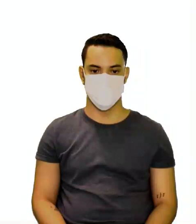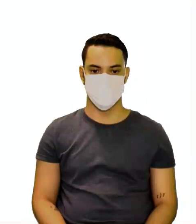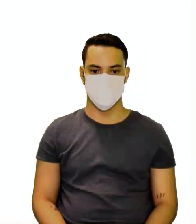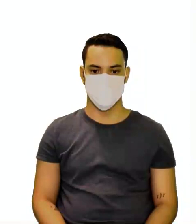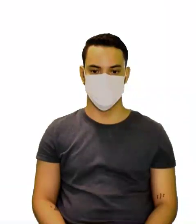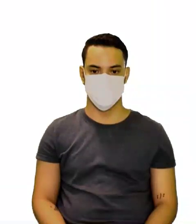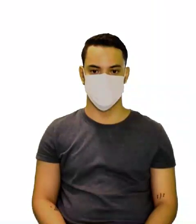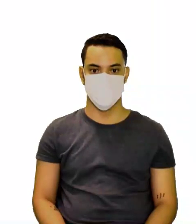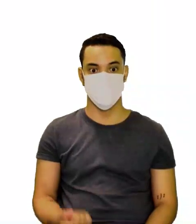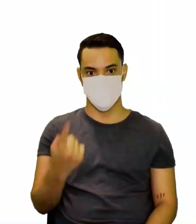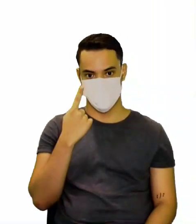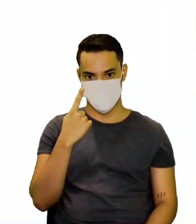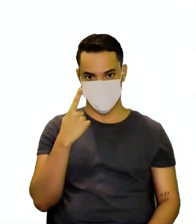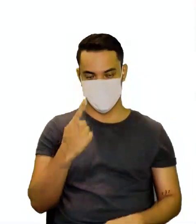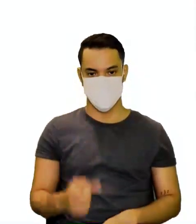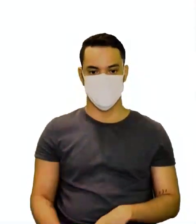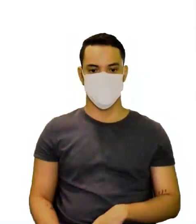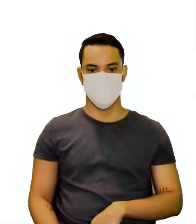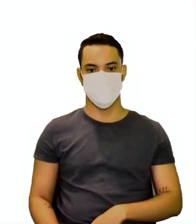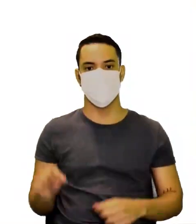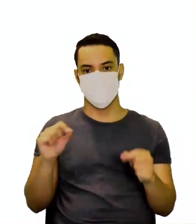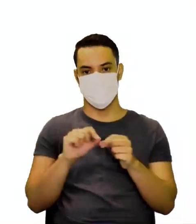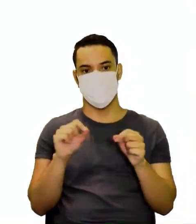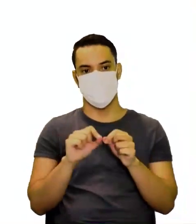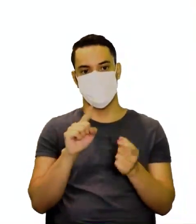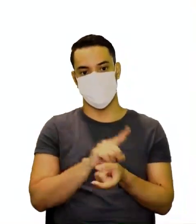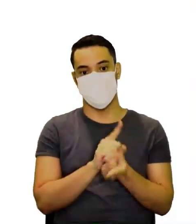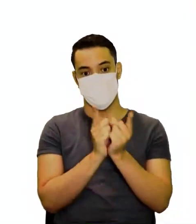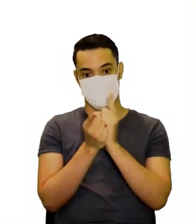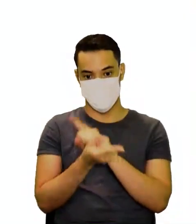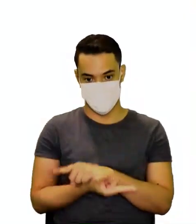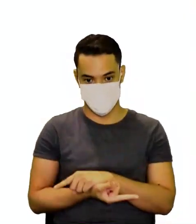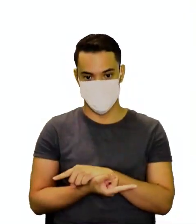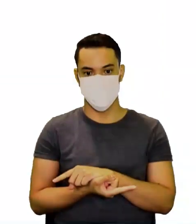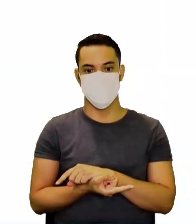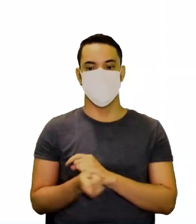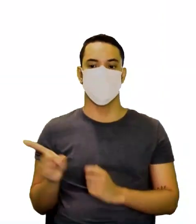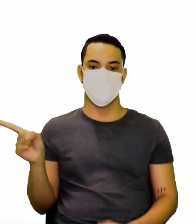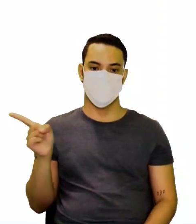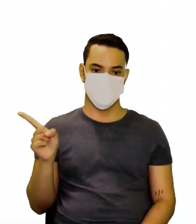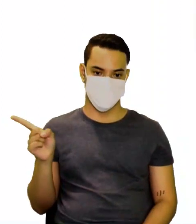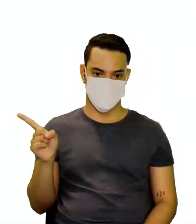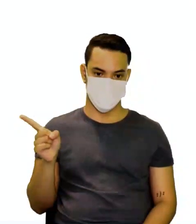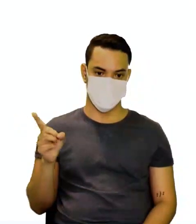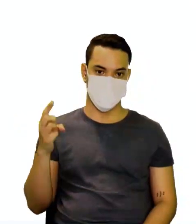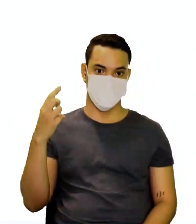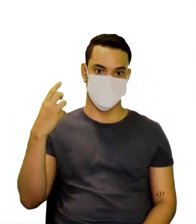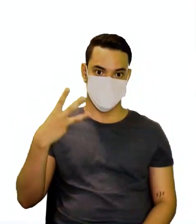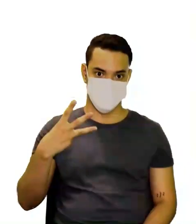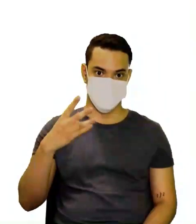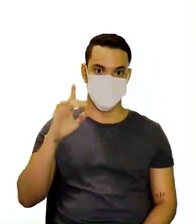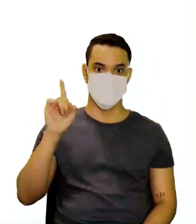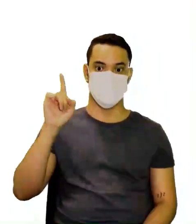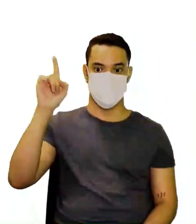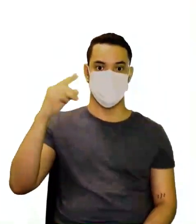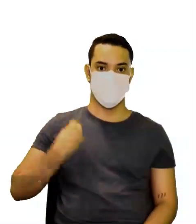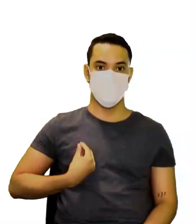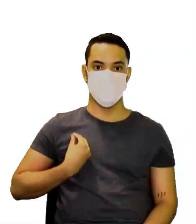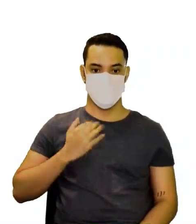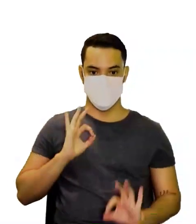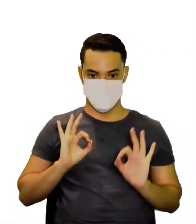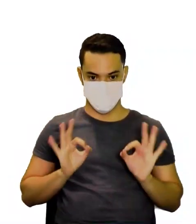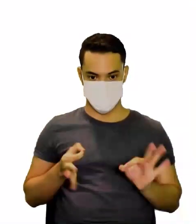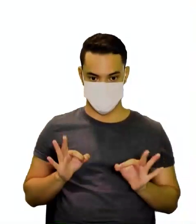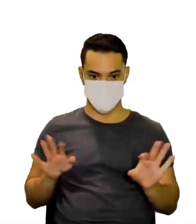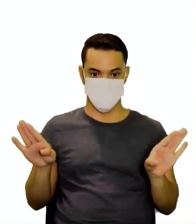Então, pessoal, ó, fiz aqui o inverso, certo? A eletromotriz já tá aqui